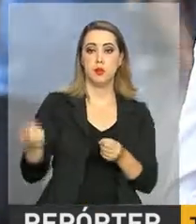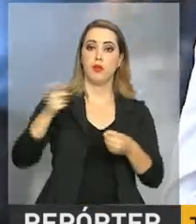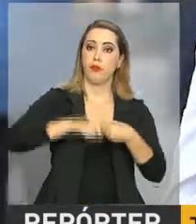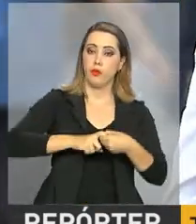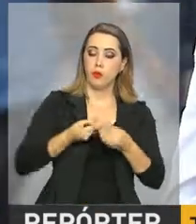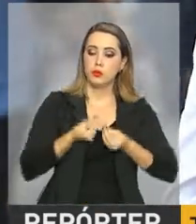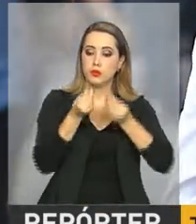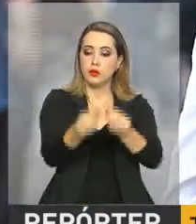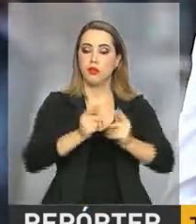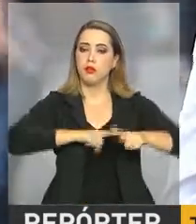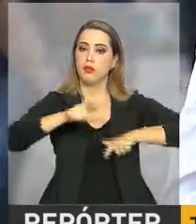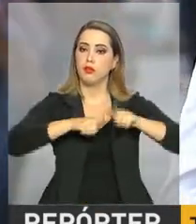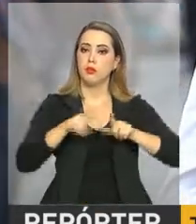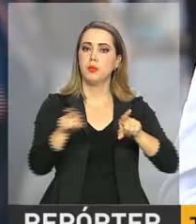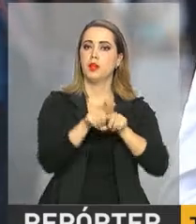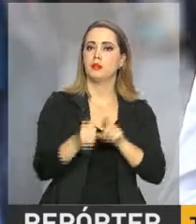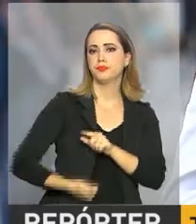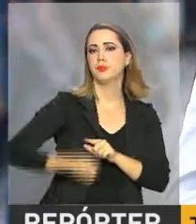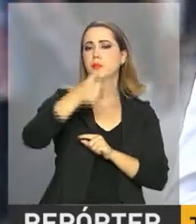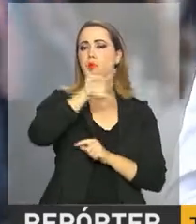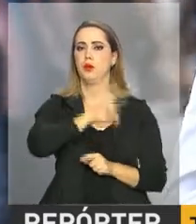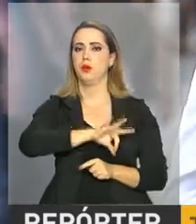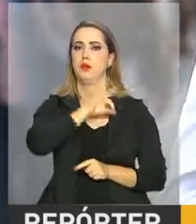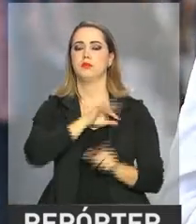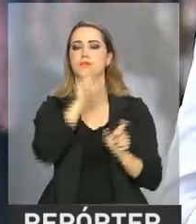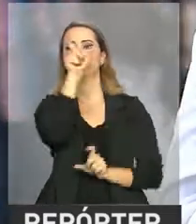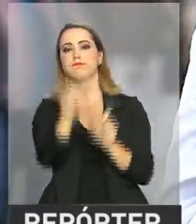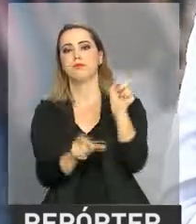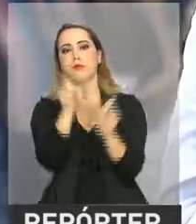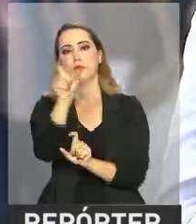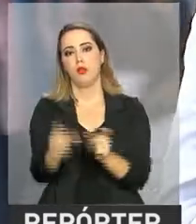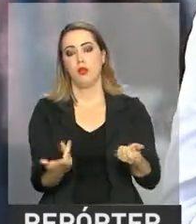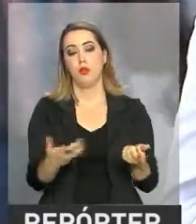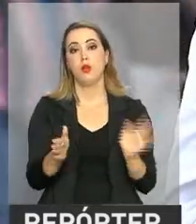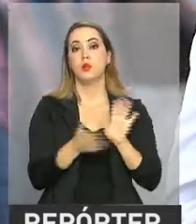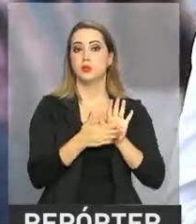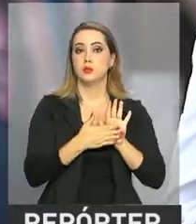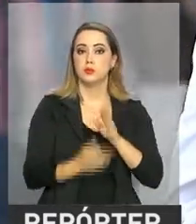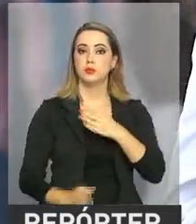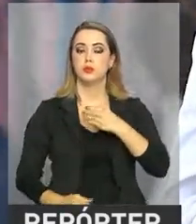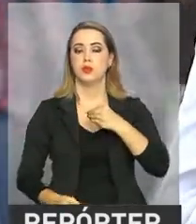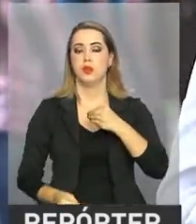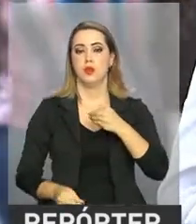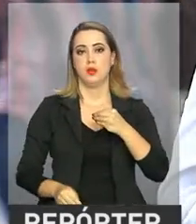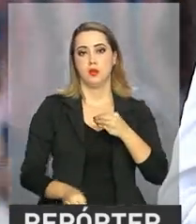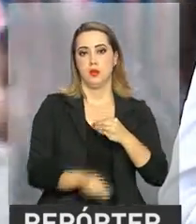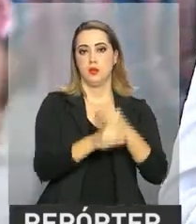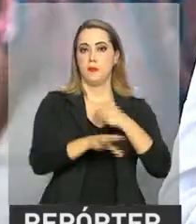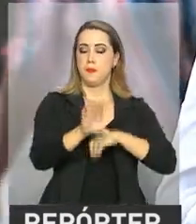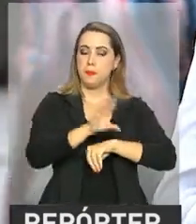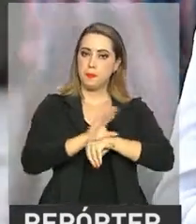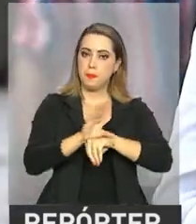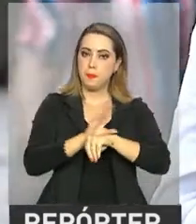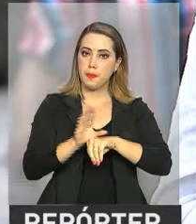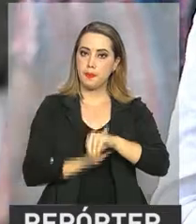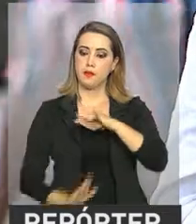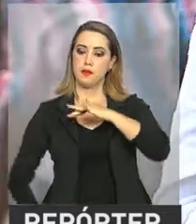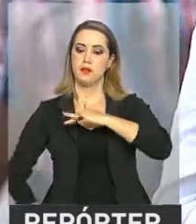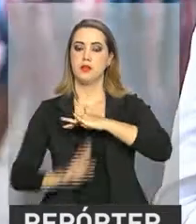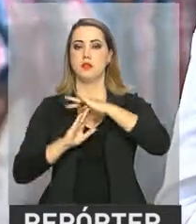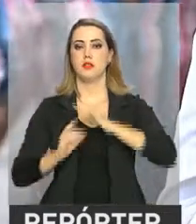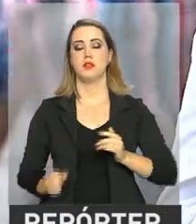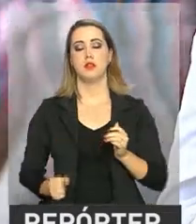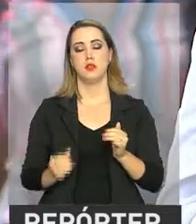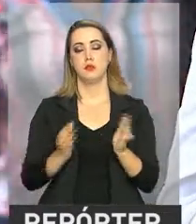uma proposta apresentada ao congresso nacional limita o aumento dos gastos do governo federal ao índice da inflação nos próximos